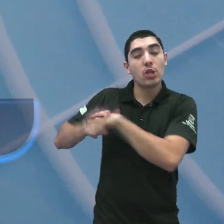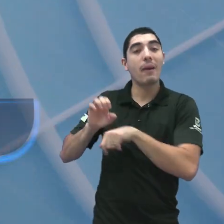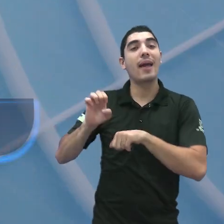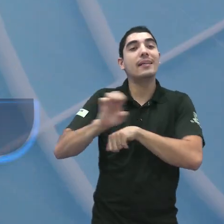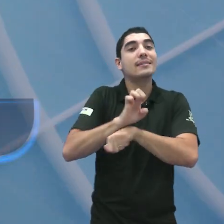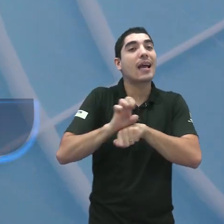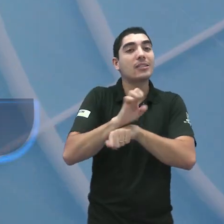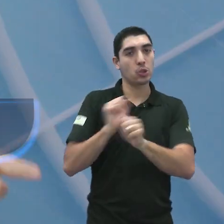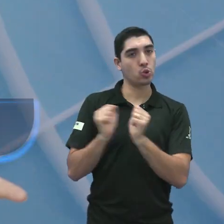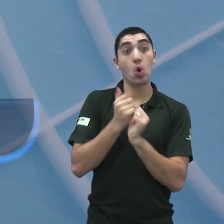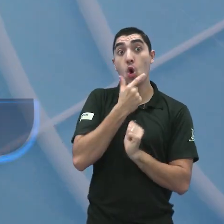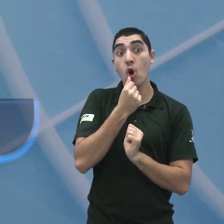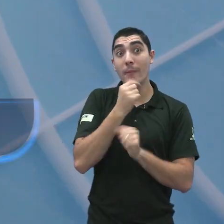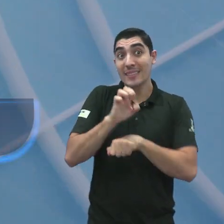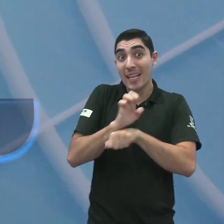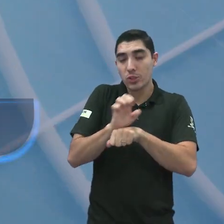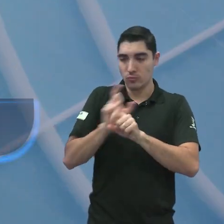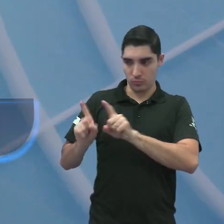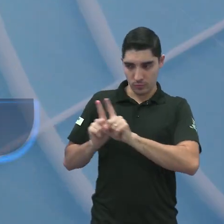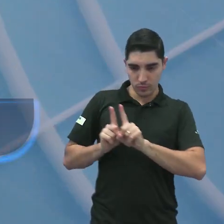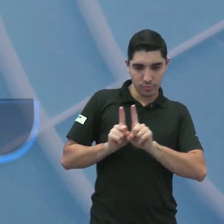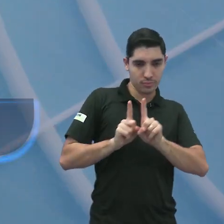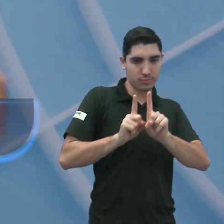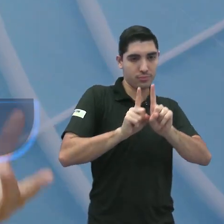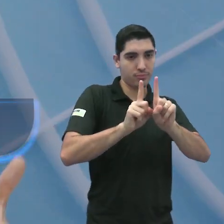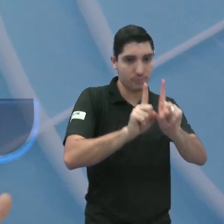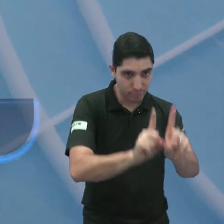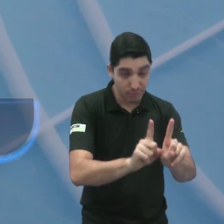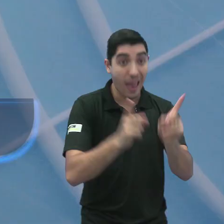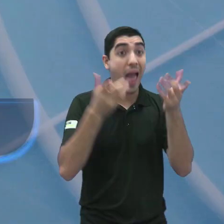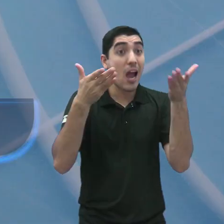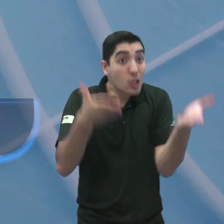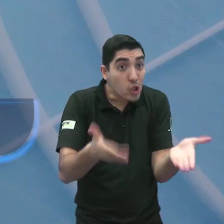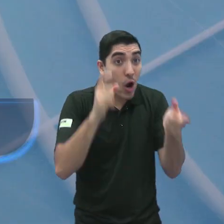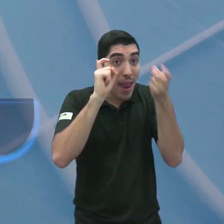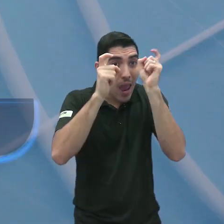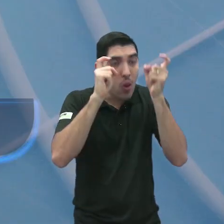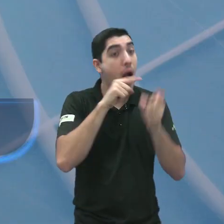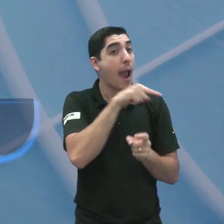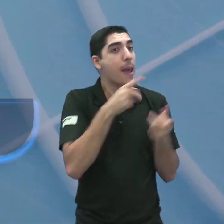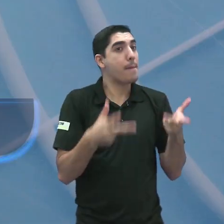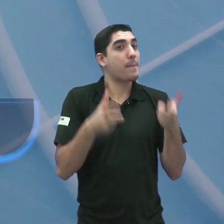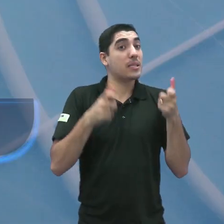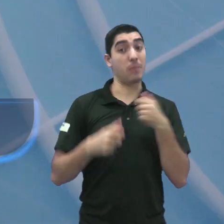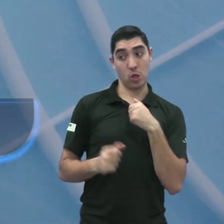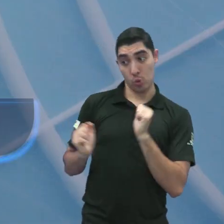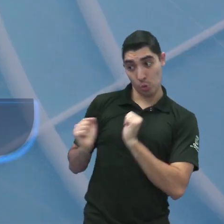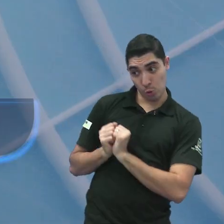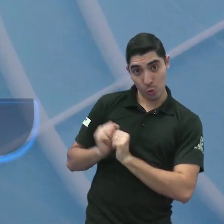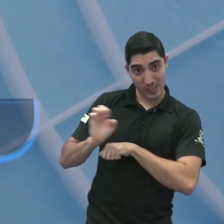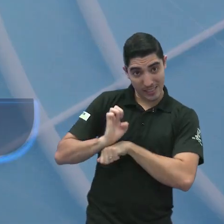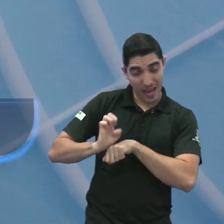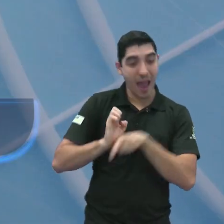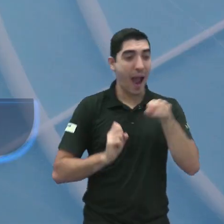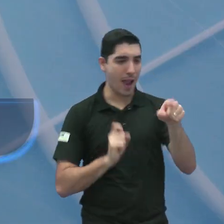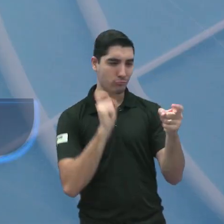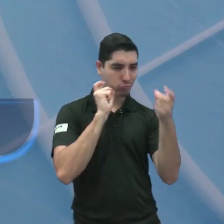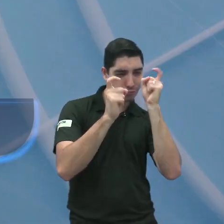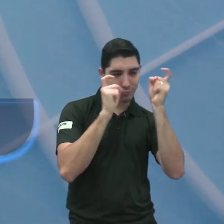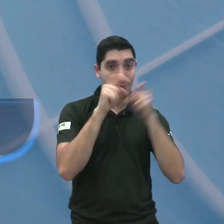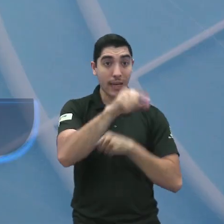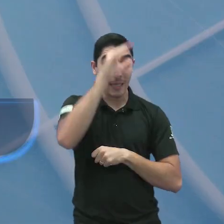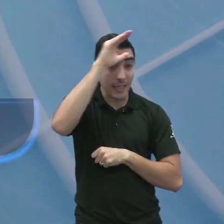elas perceberam que com esse estagiário junto as conversas aprofundam mais. Então, assim, a